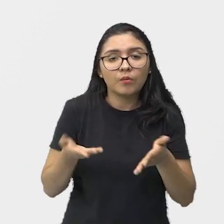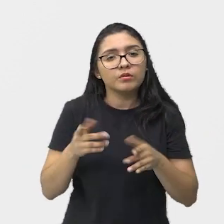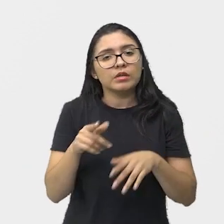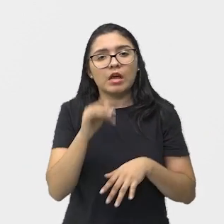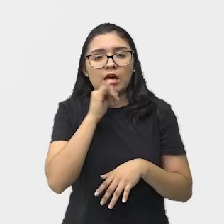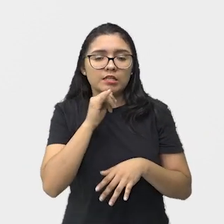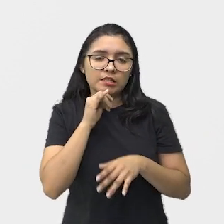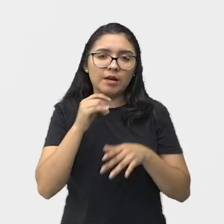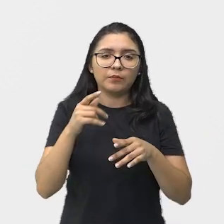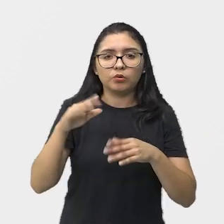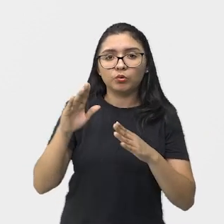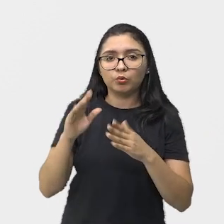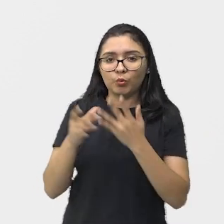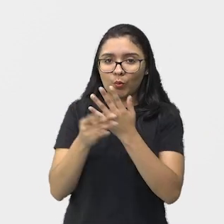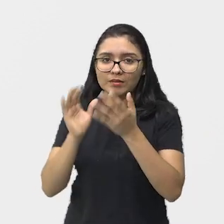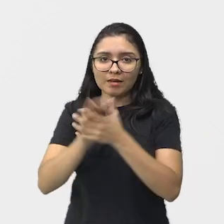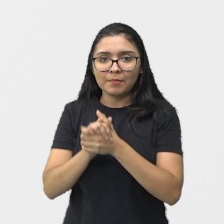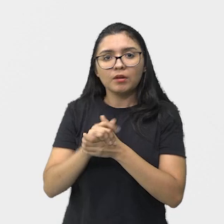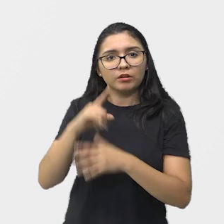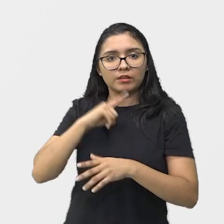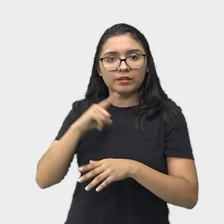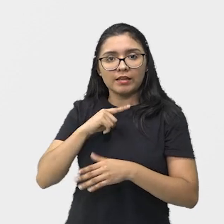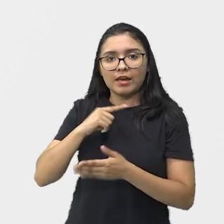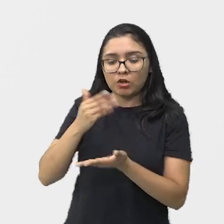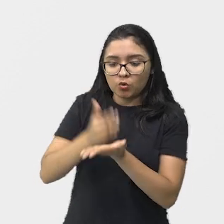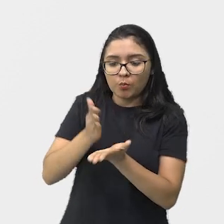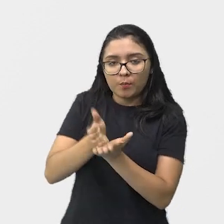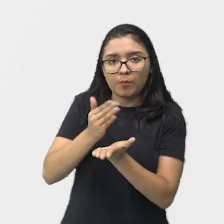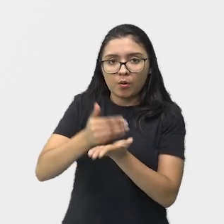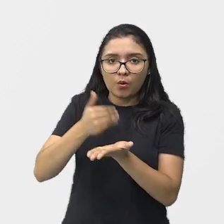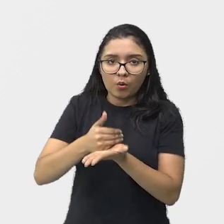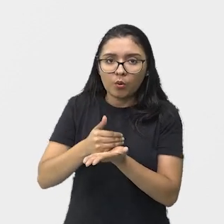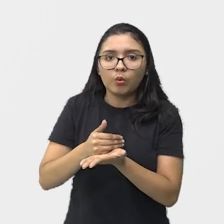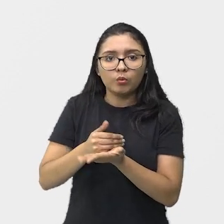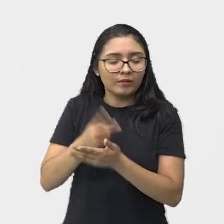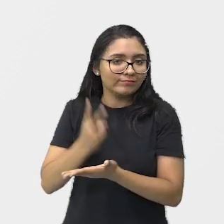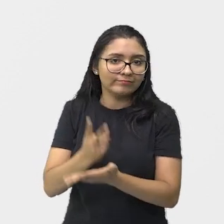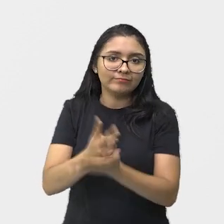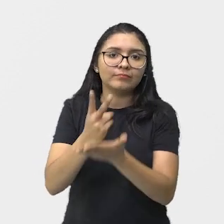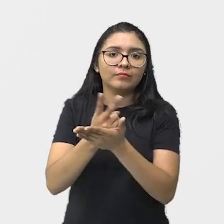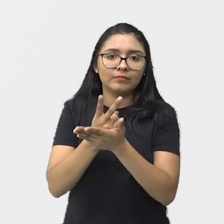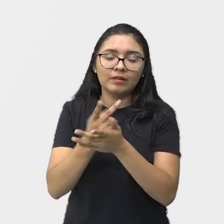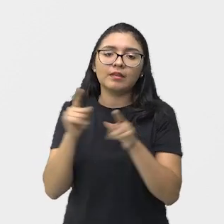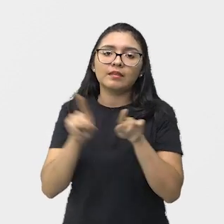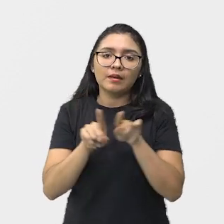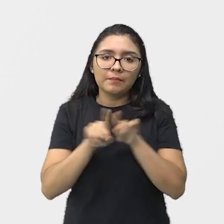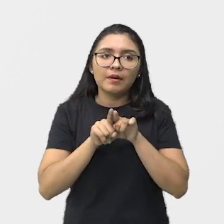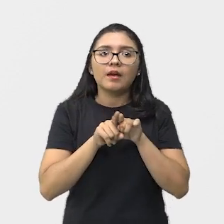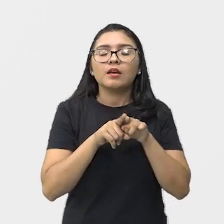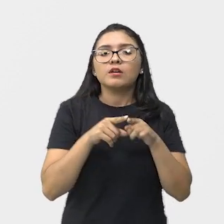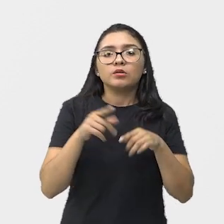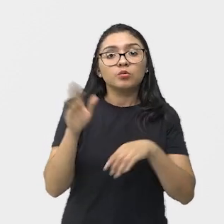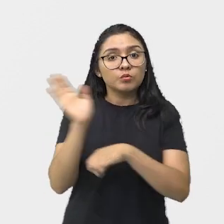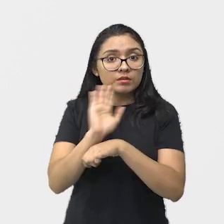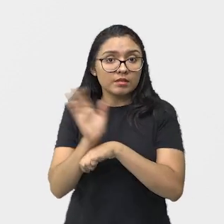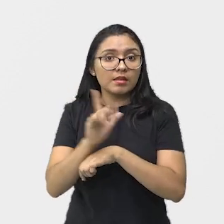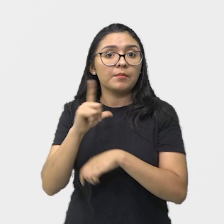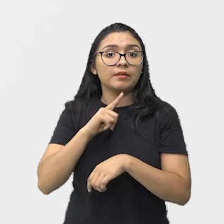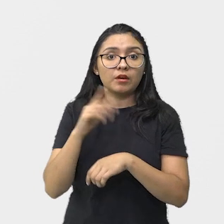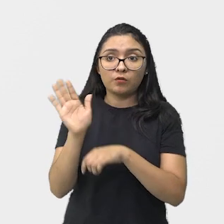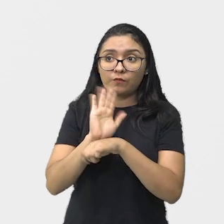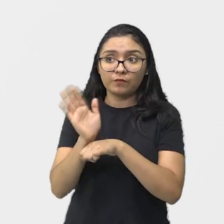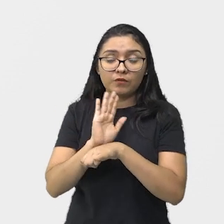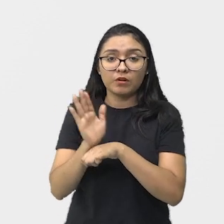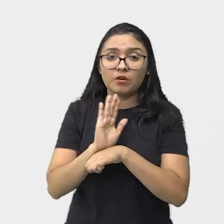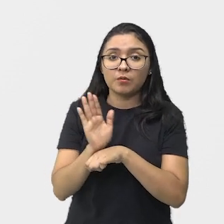casamento, o bolo da noiva é clássico. E no cinema, o filme que não se esquece é clássico.